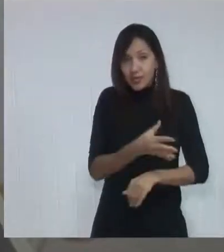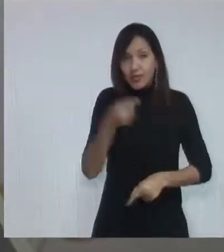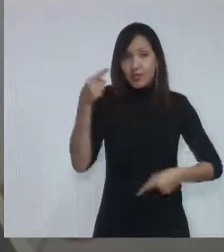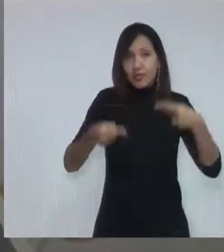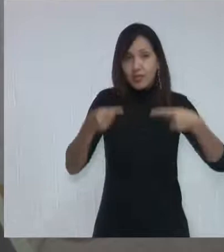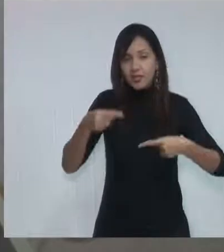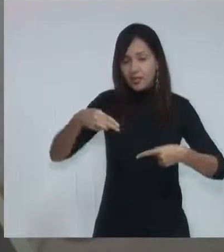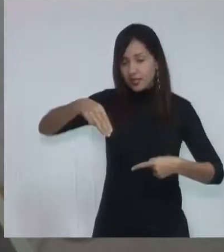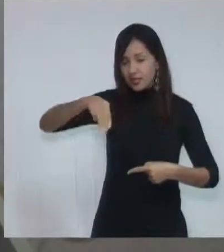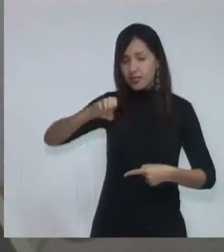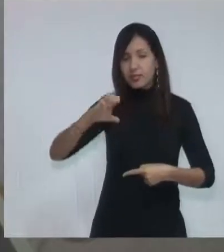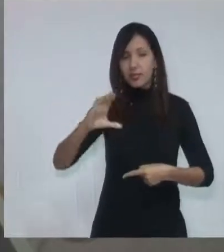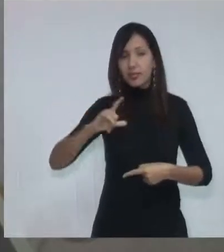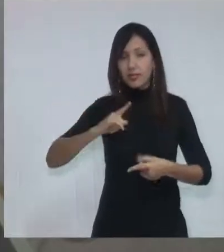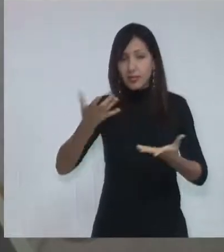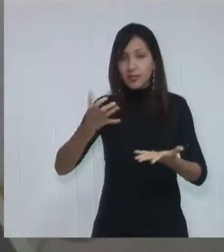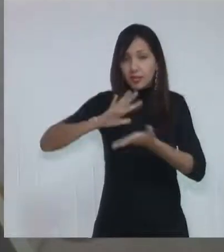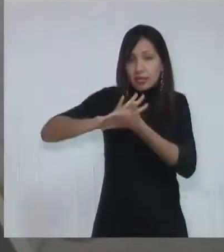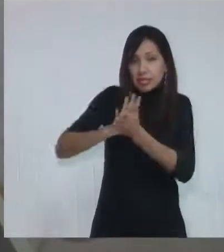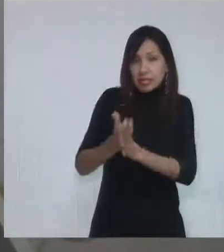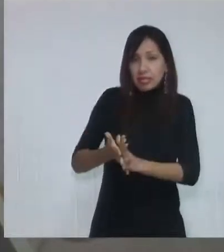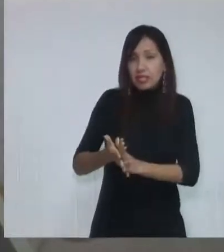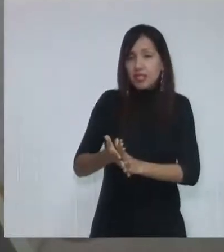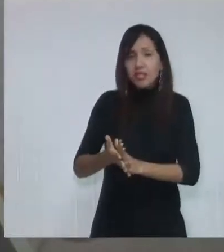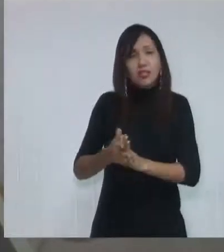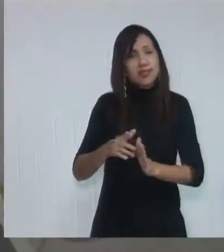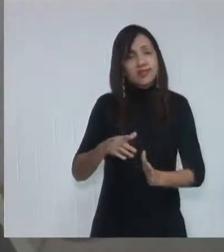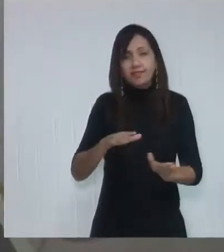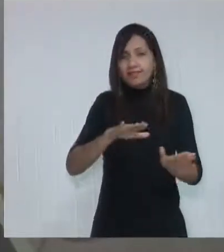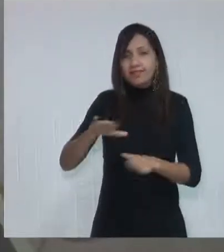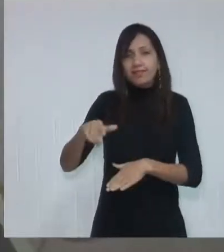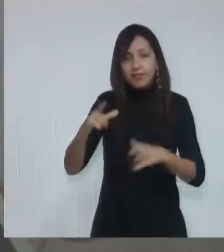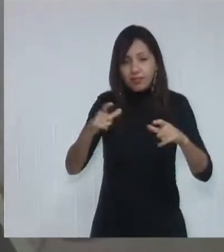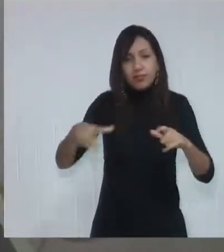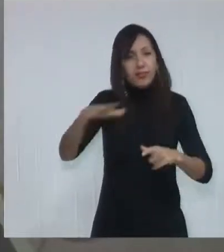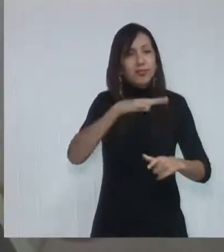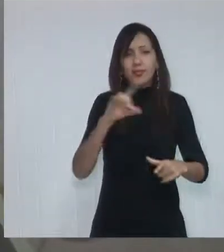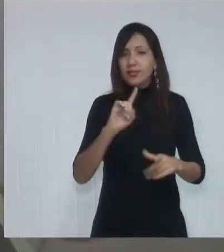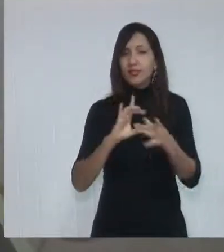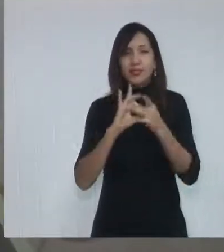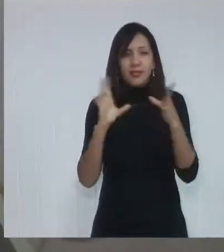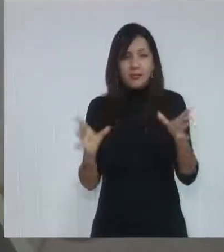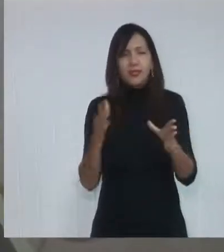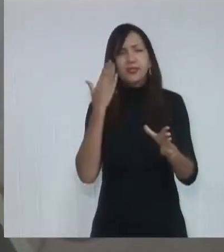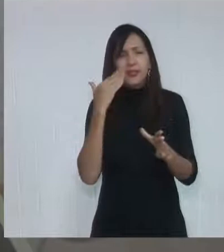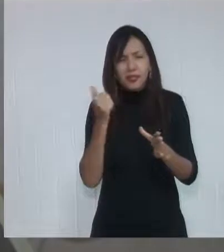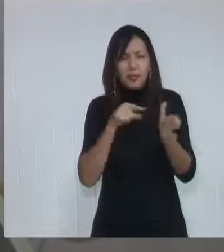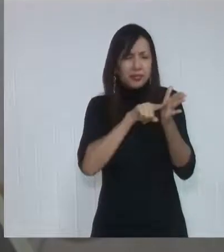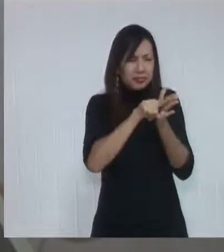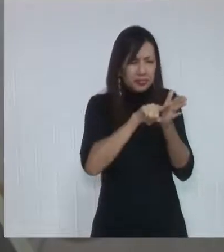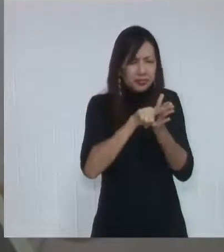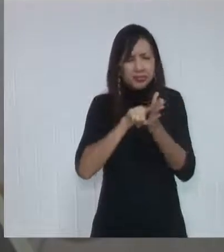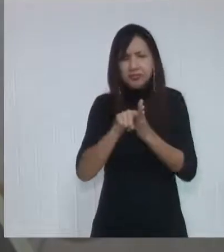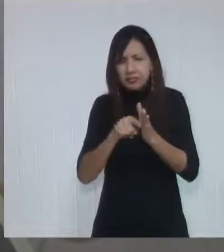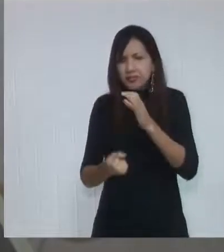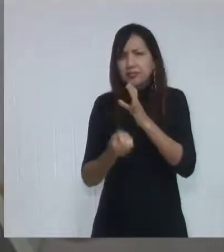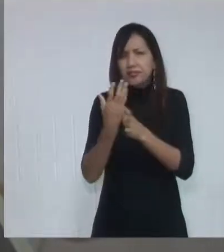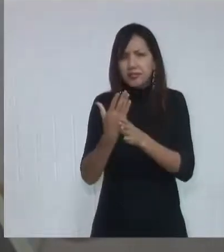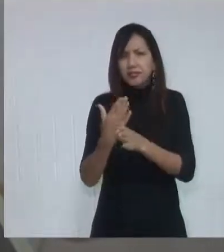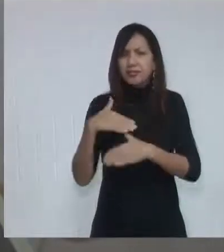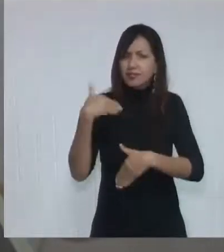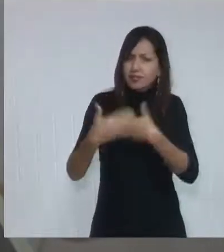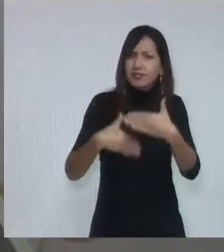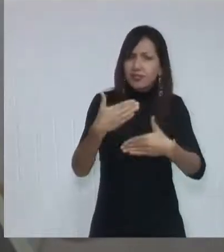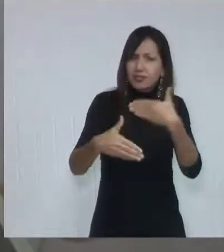o MEC quer destruir igualmente não permite. Sabemos como as triagens acontecem e quais são as consequências